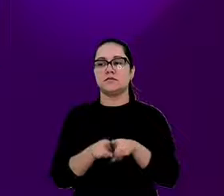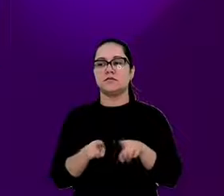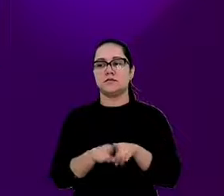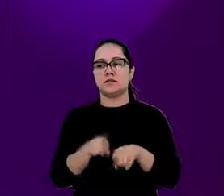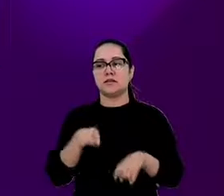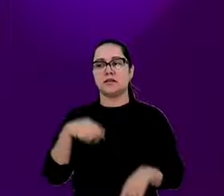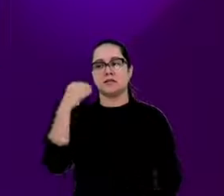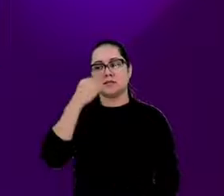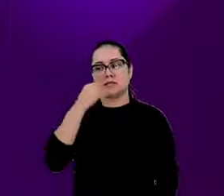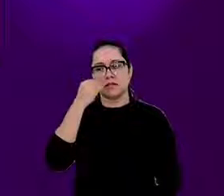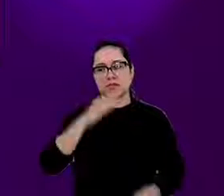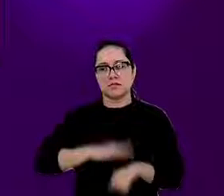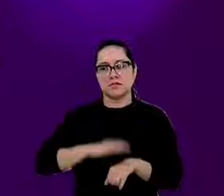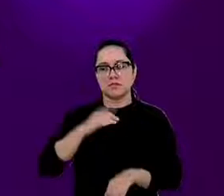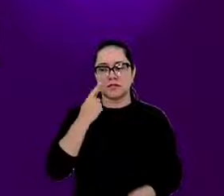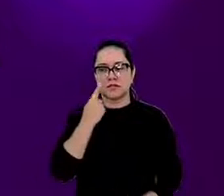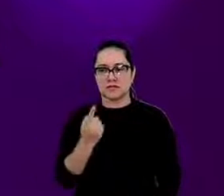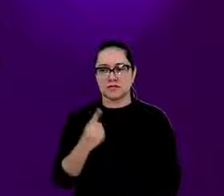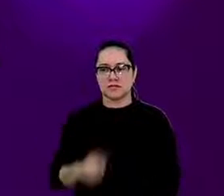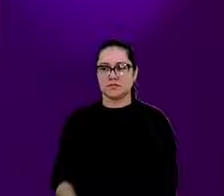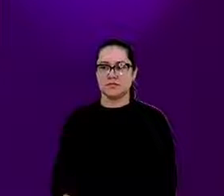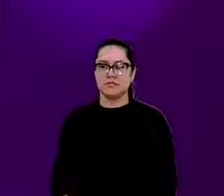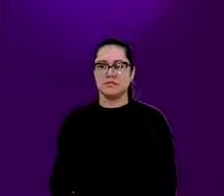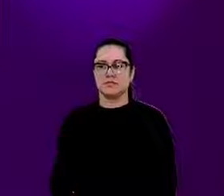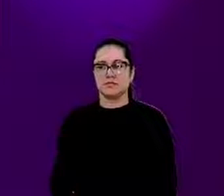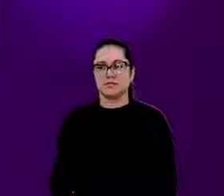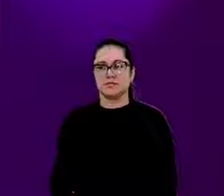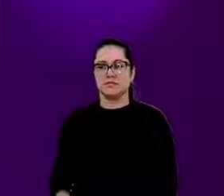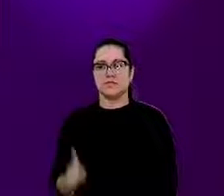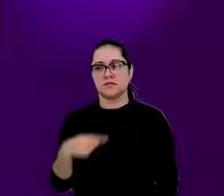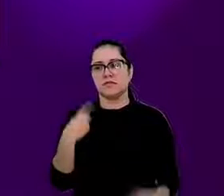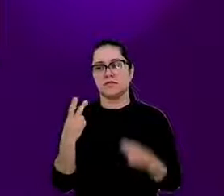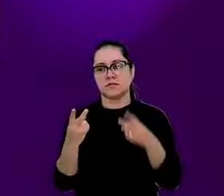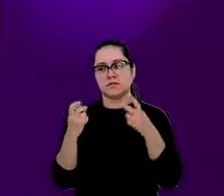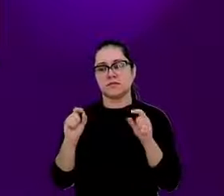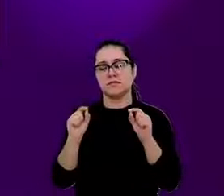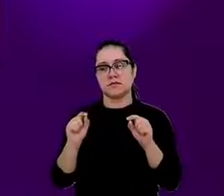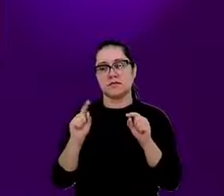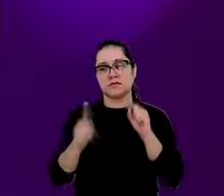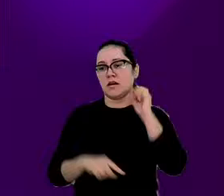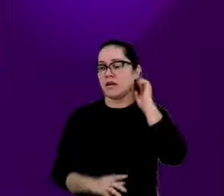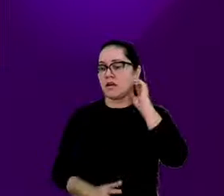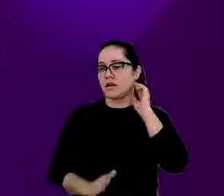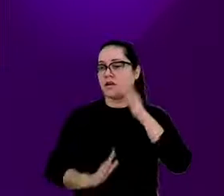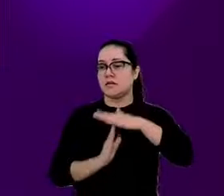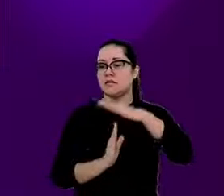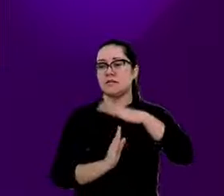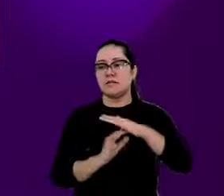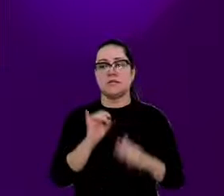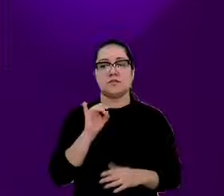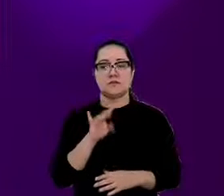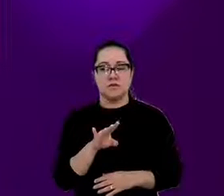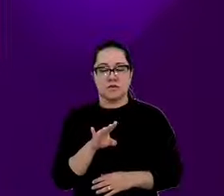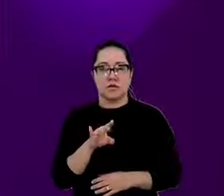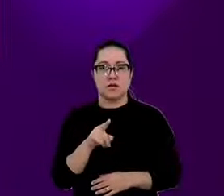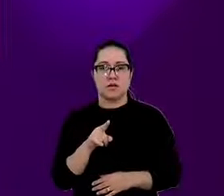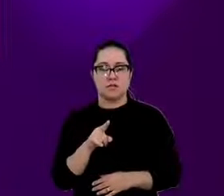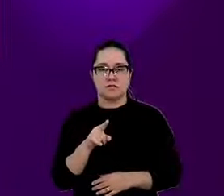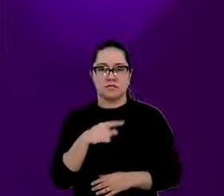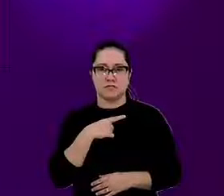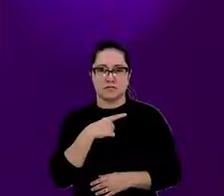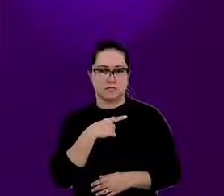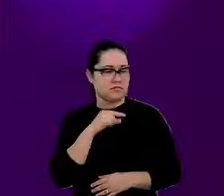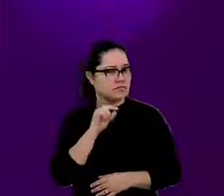para detectar alterações em angiotomografias, e a gente vê que isso não se limita somente à lesão obstrutiva por